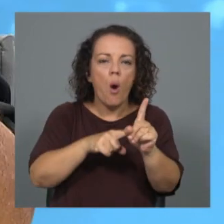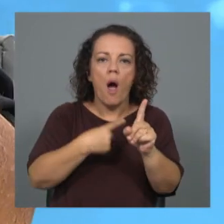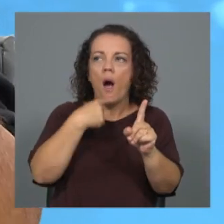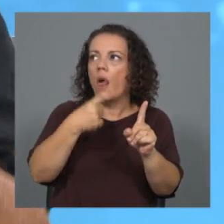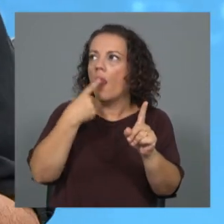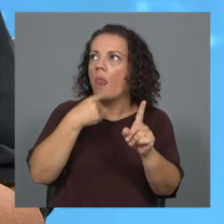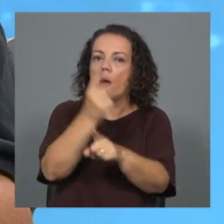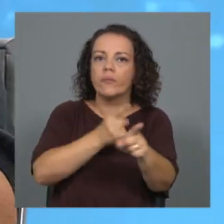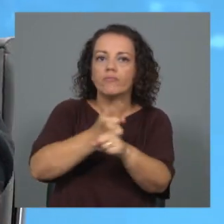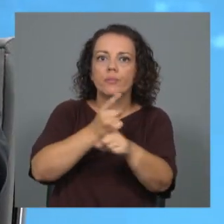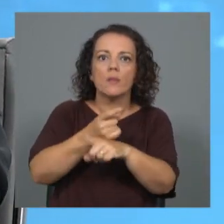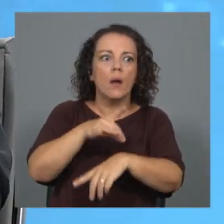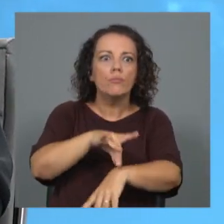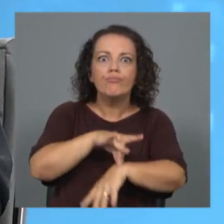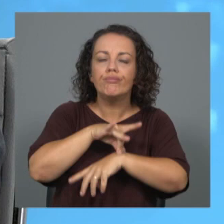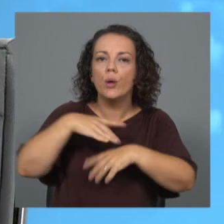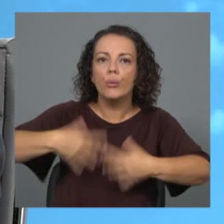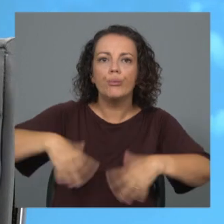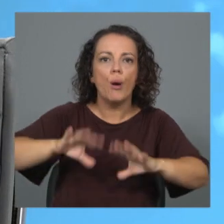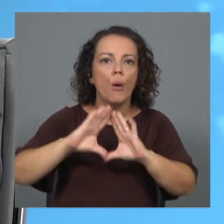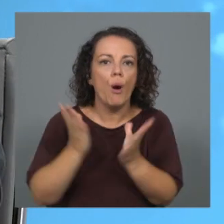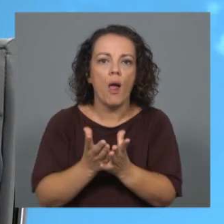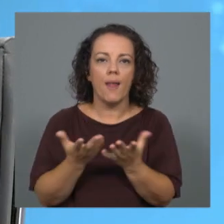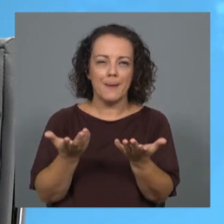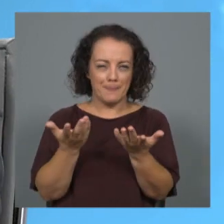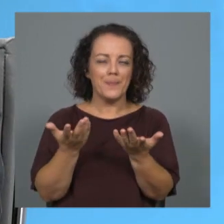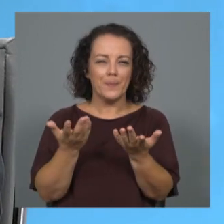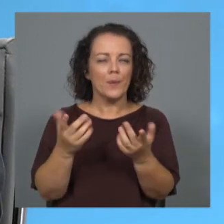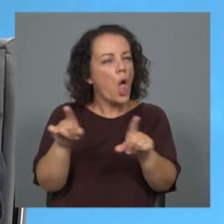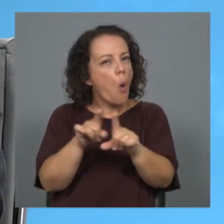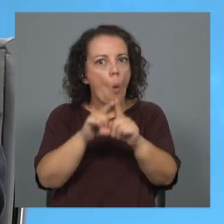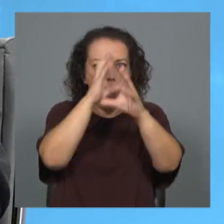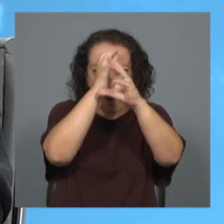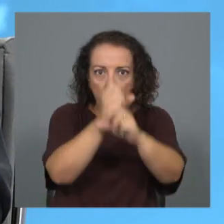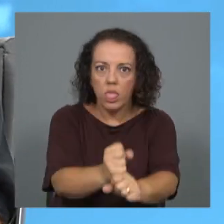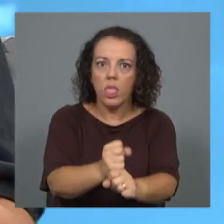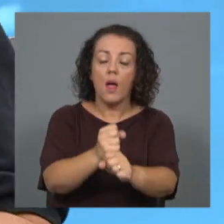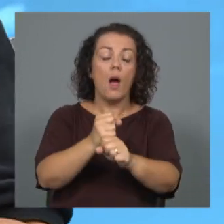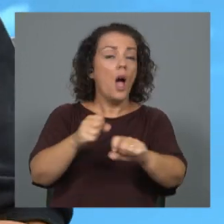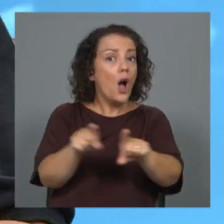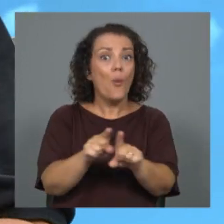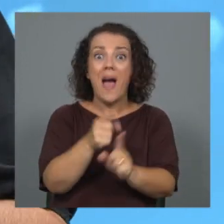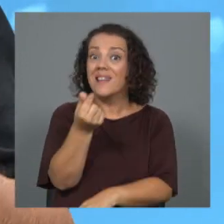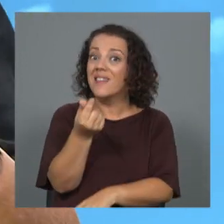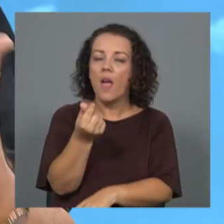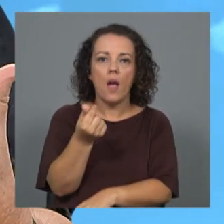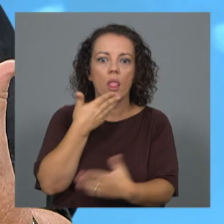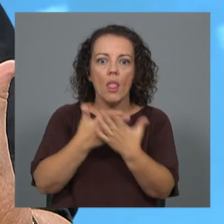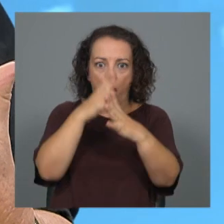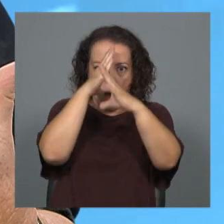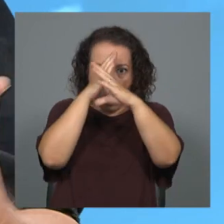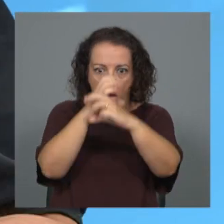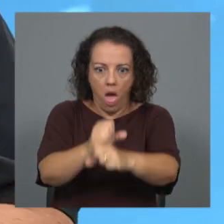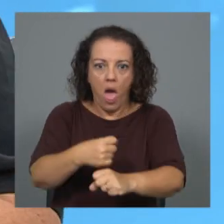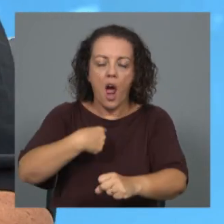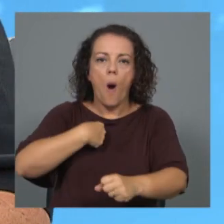para aquilo. Bem, então realmente o dinheiro pode se tornar um ídolo e a gente escravizar-se e viver em função